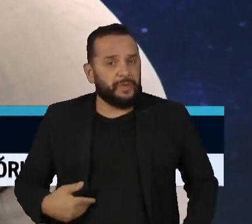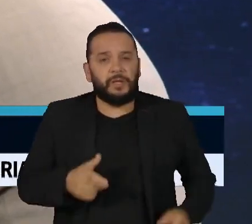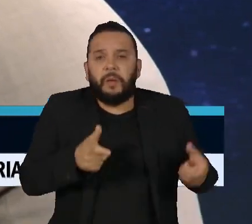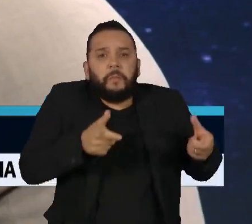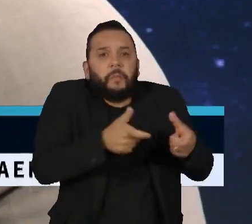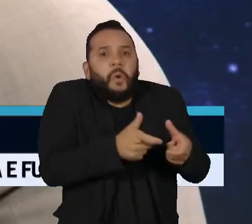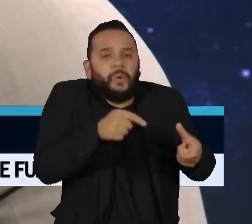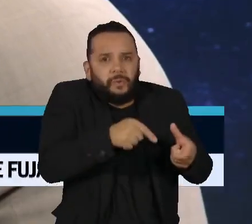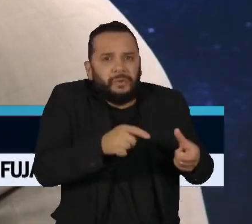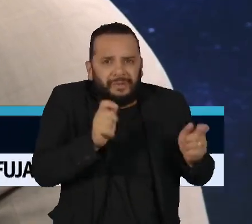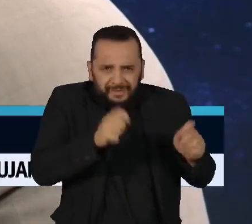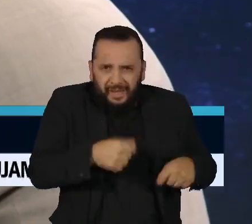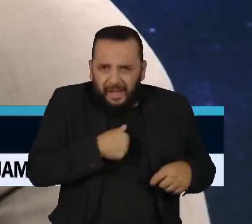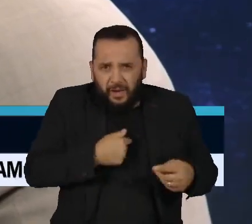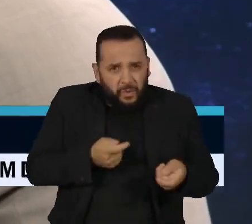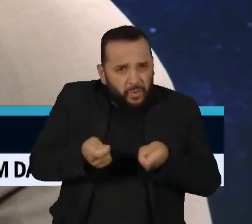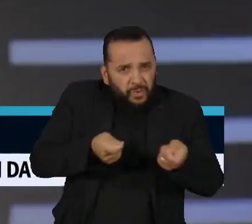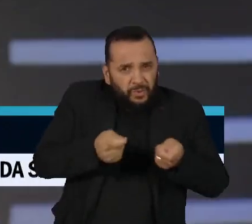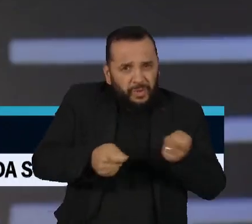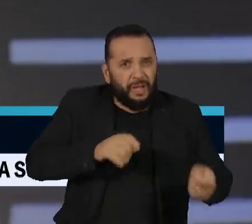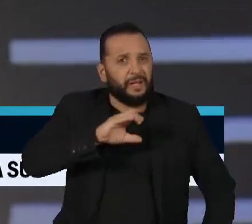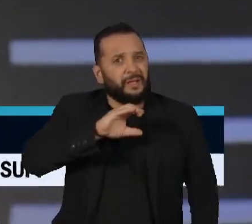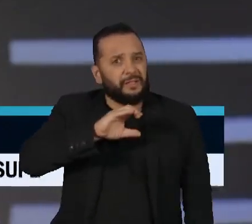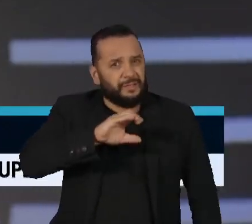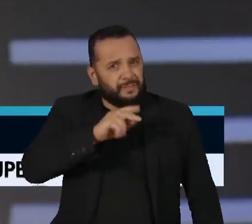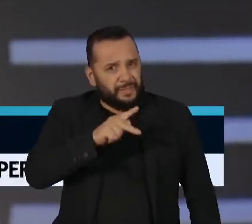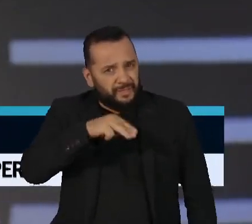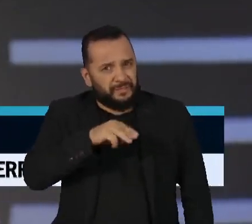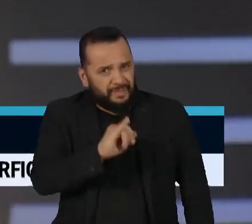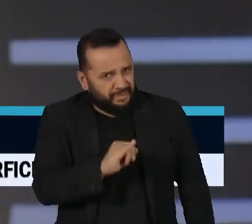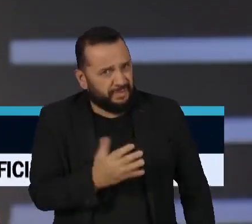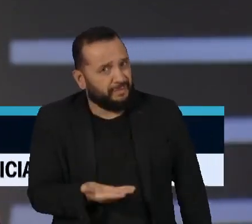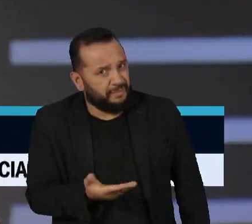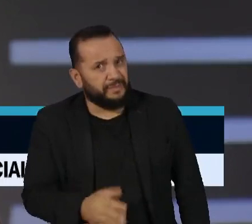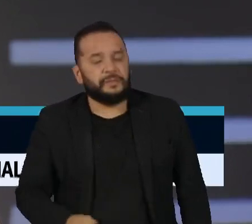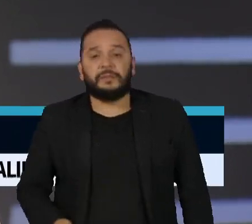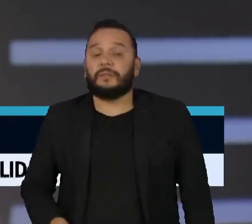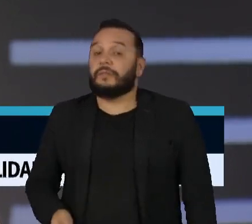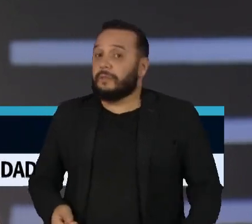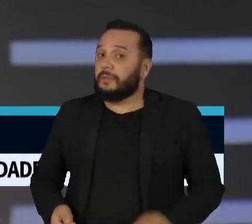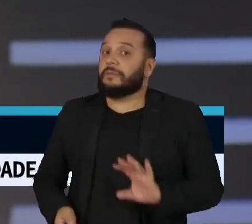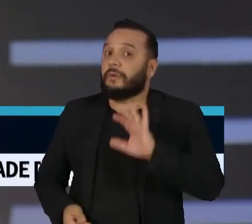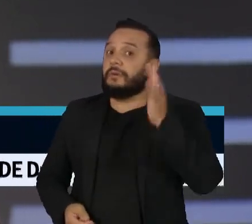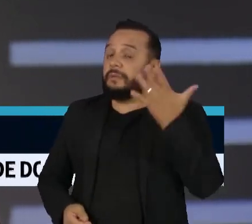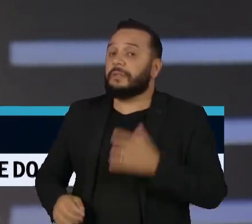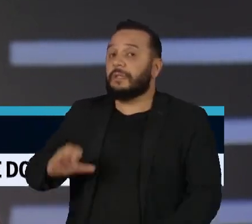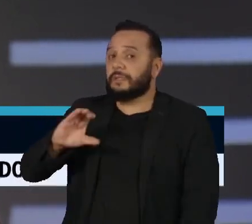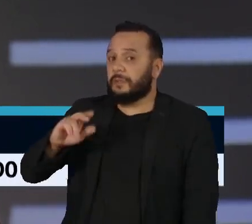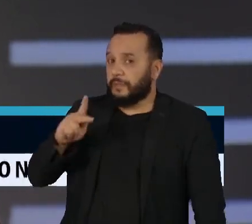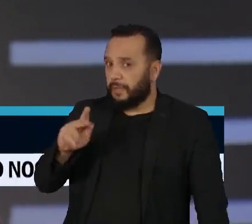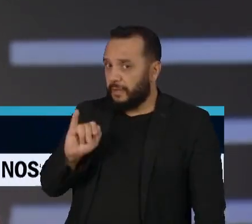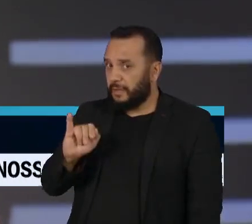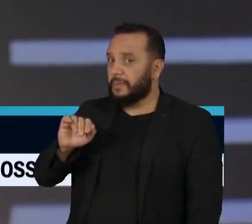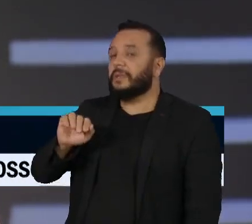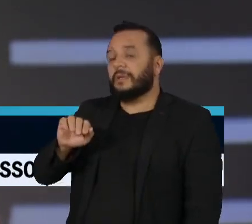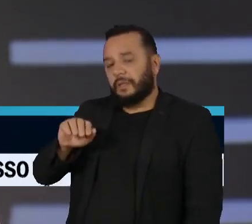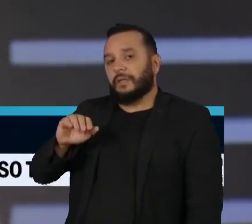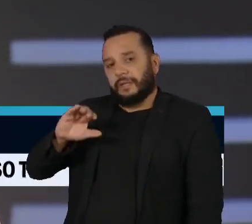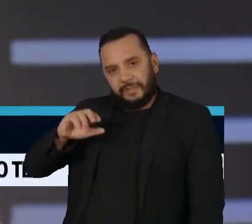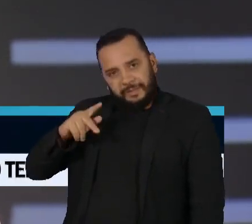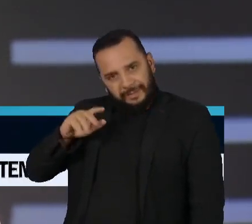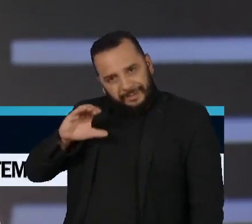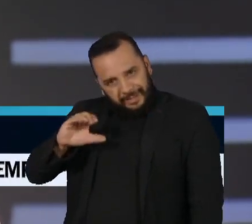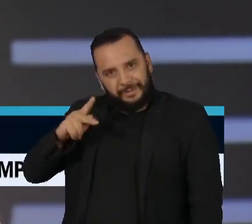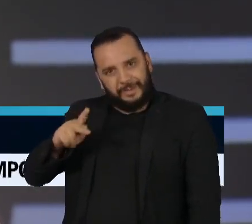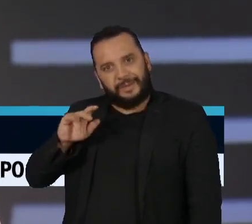controlar essa CPM eu acho que vai aparecer os que vai aparecer na CPM vão ser as verdades eu